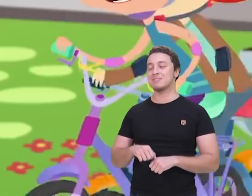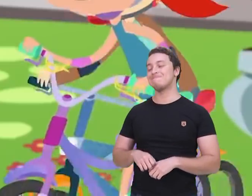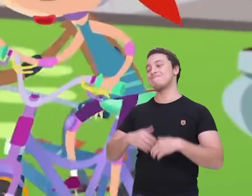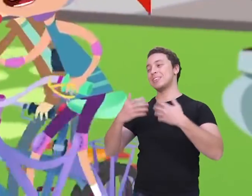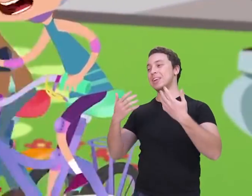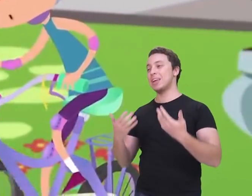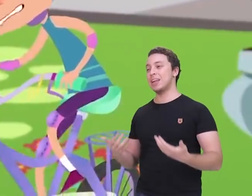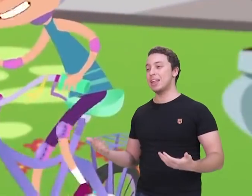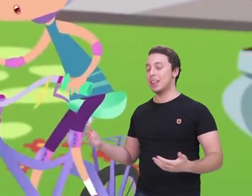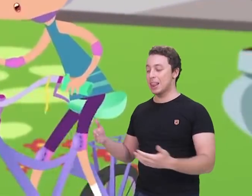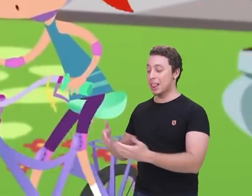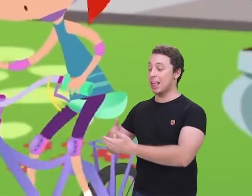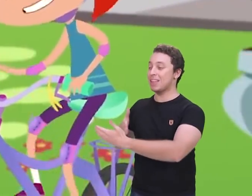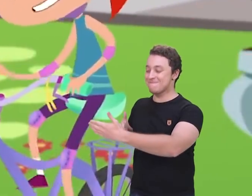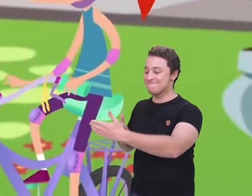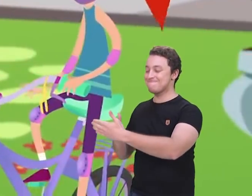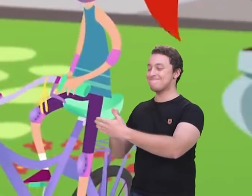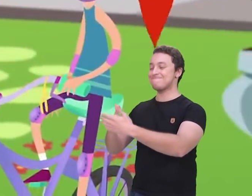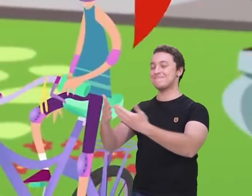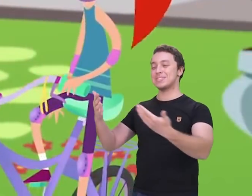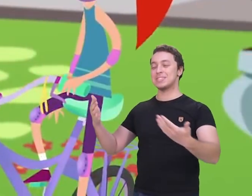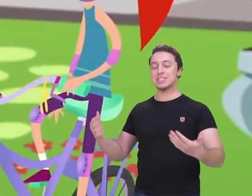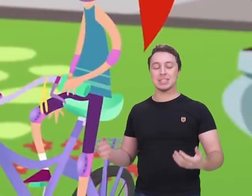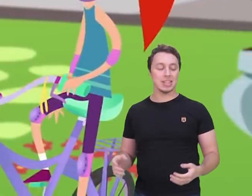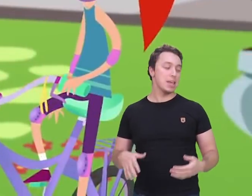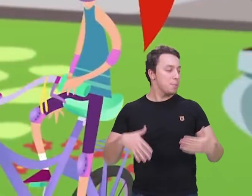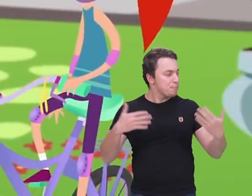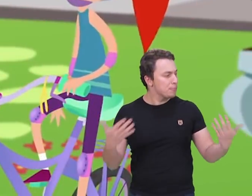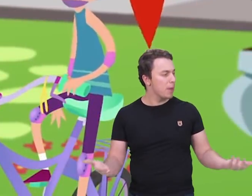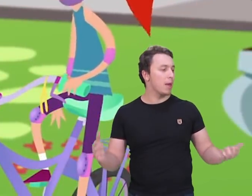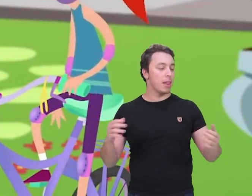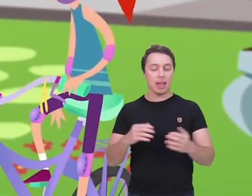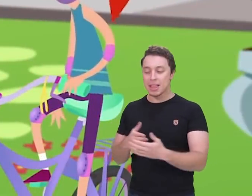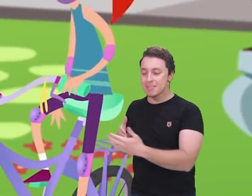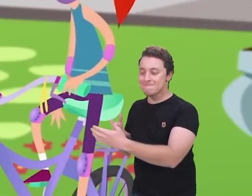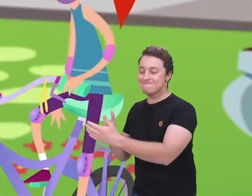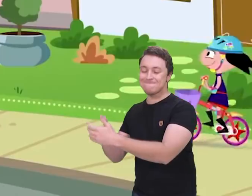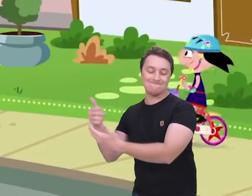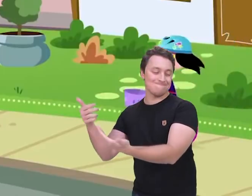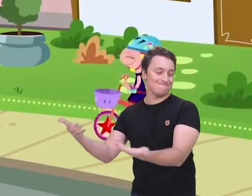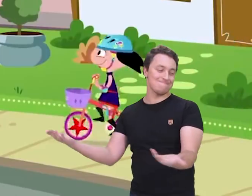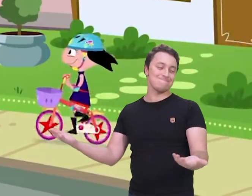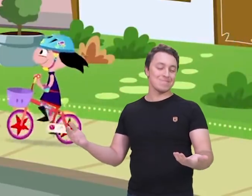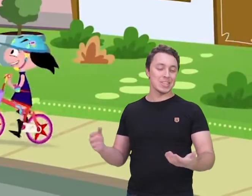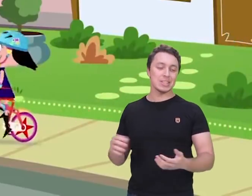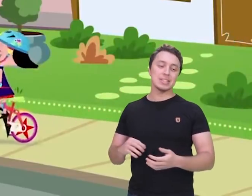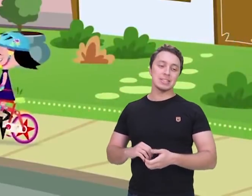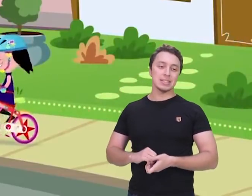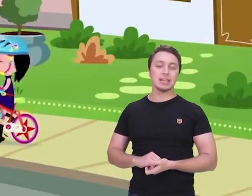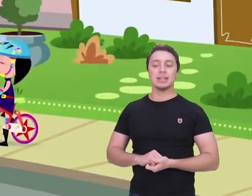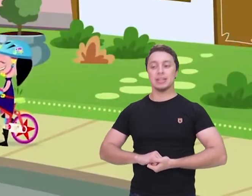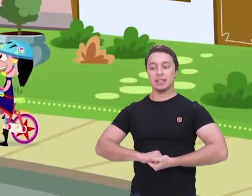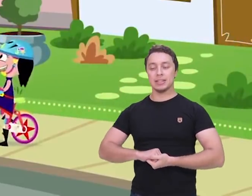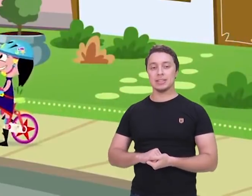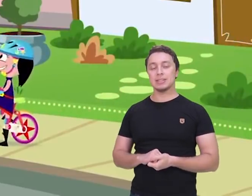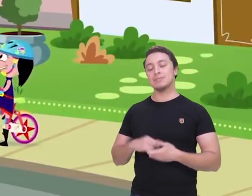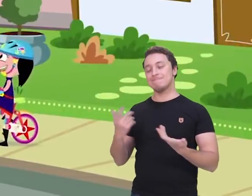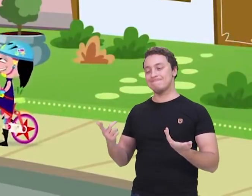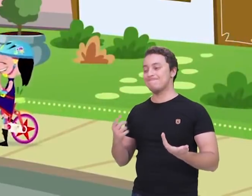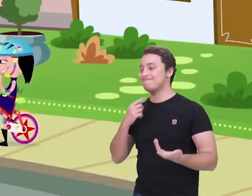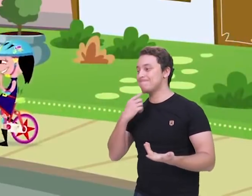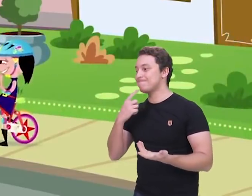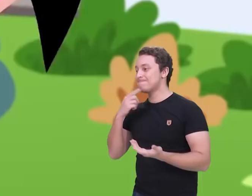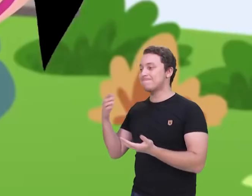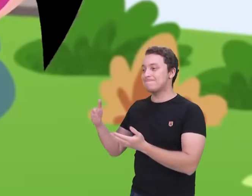Ai, não! A rua acabou! Claro que acabou! Essa é uma rua sem saída. É, daí não